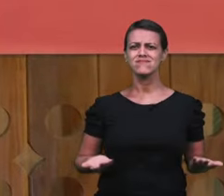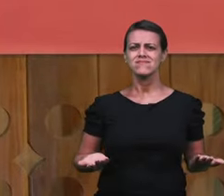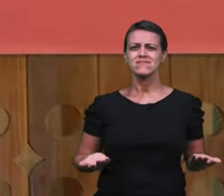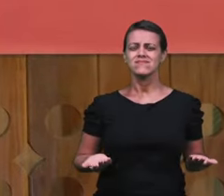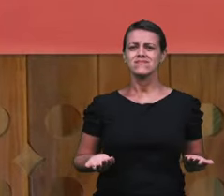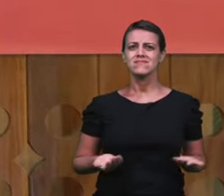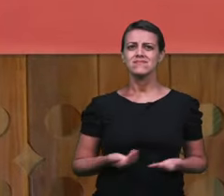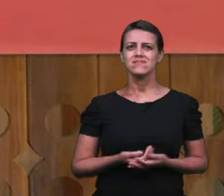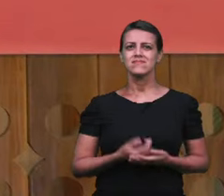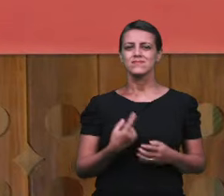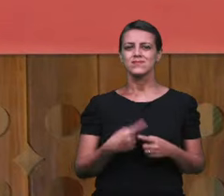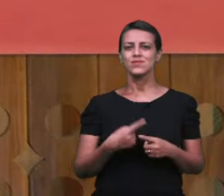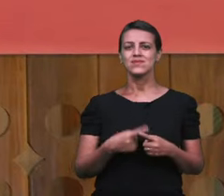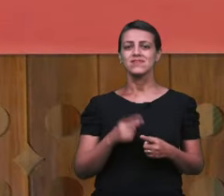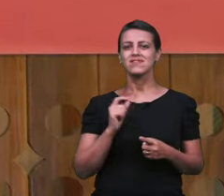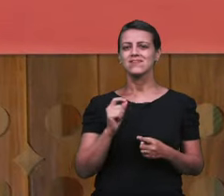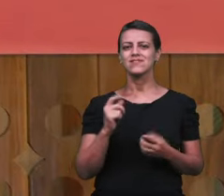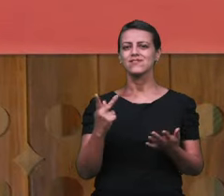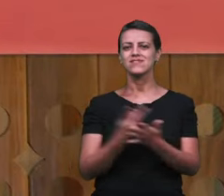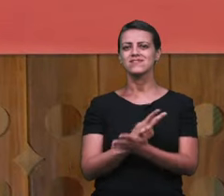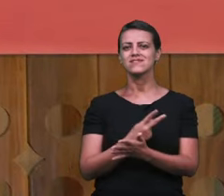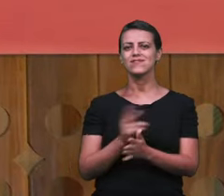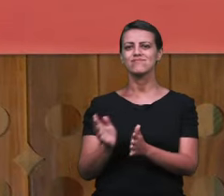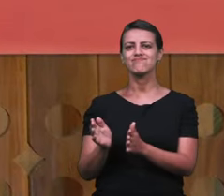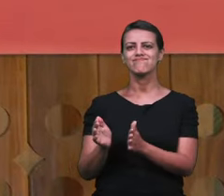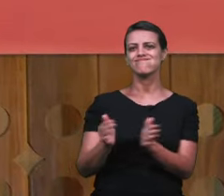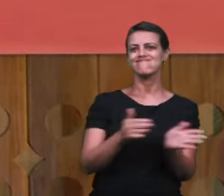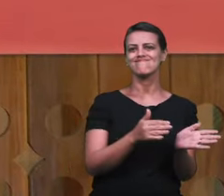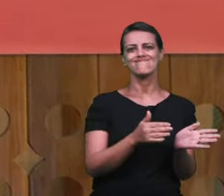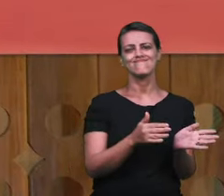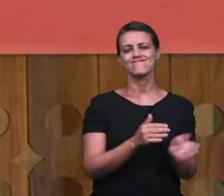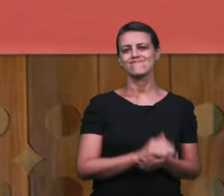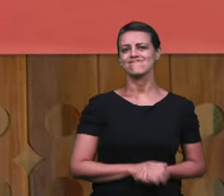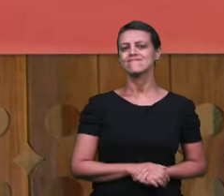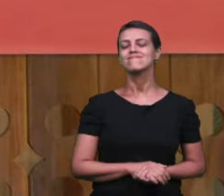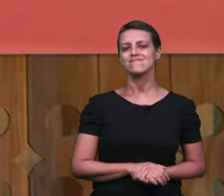Eles saíram daquilo que eles nunca entraram,